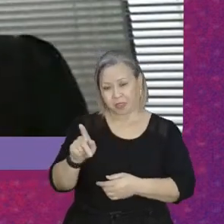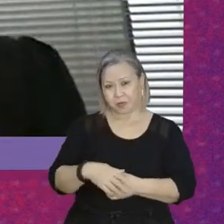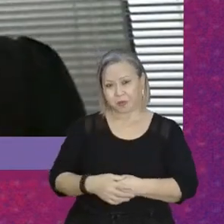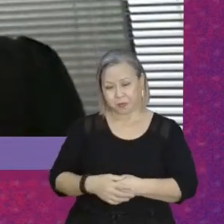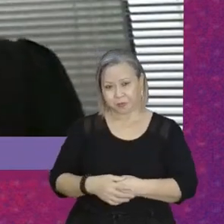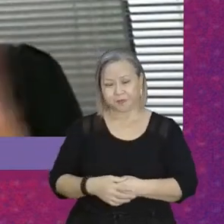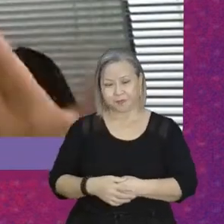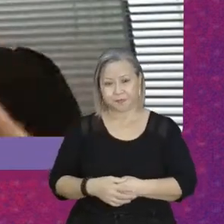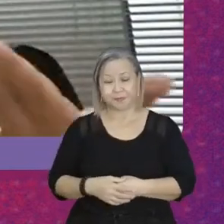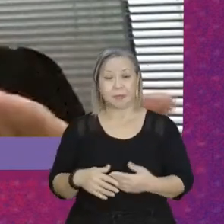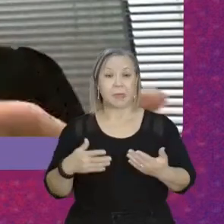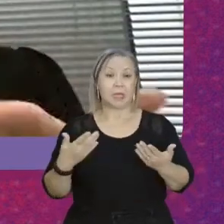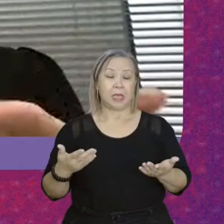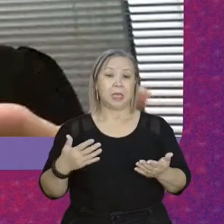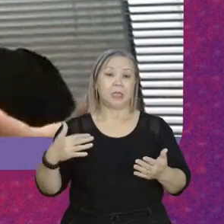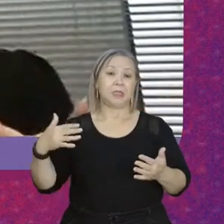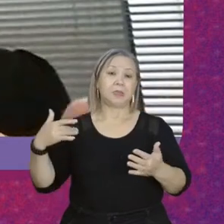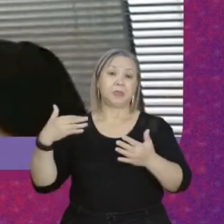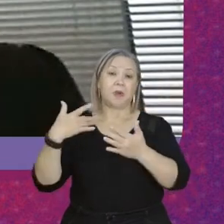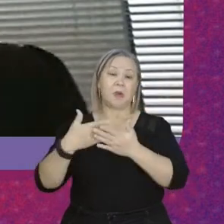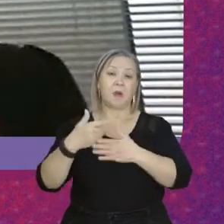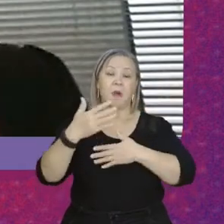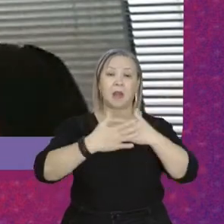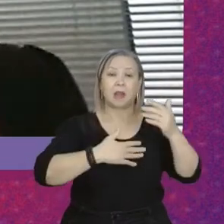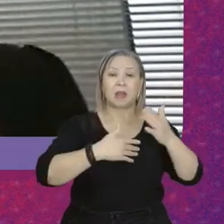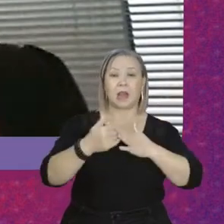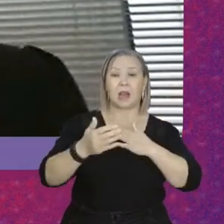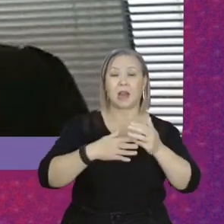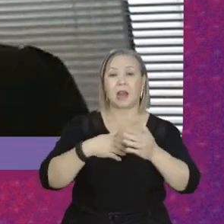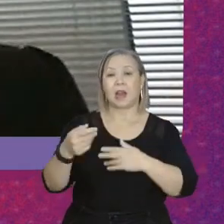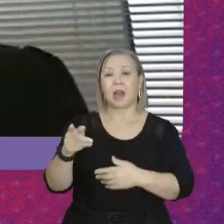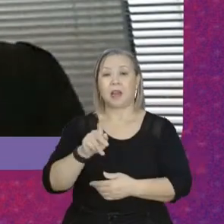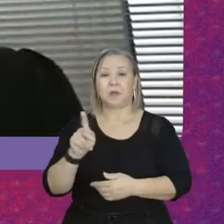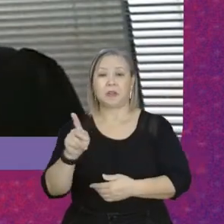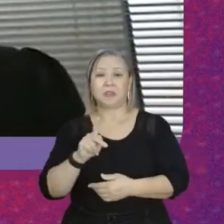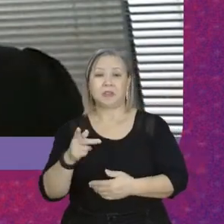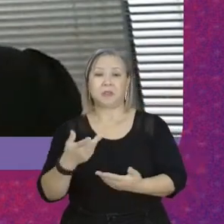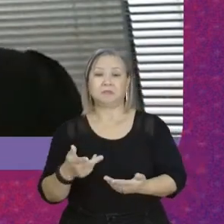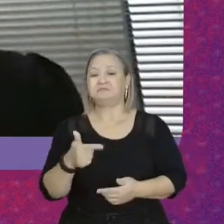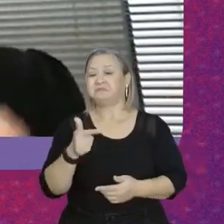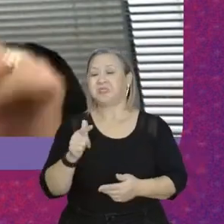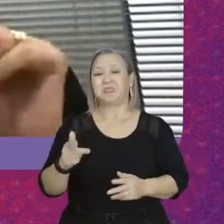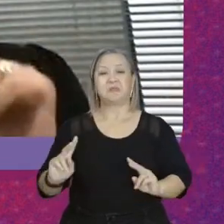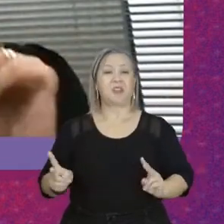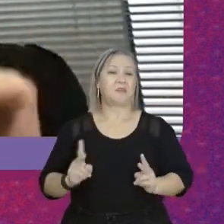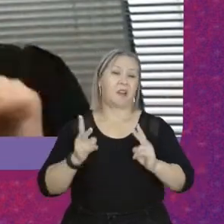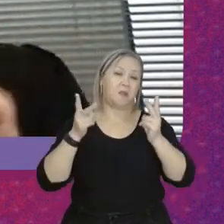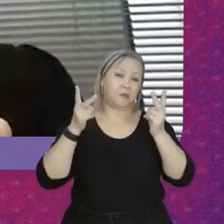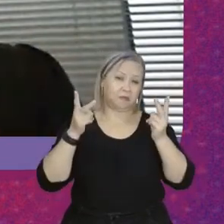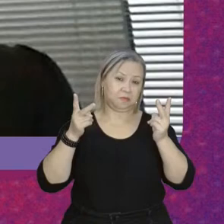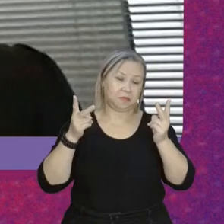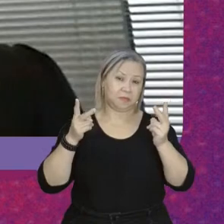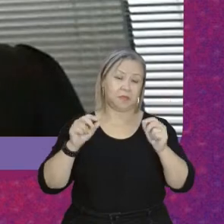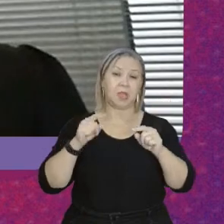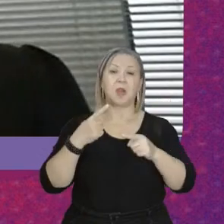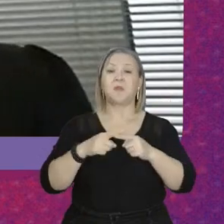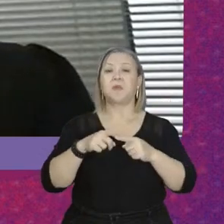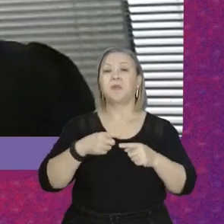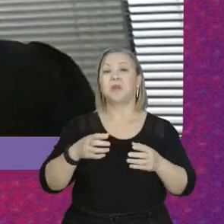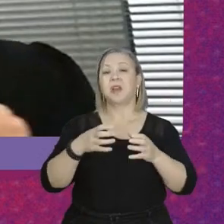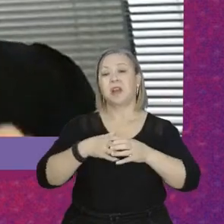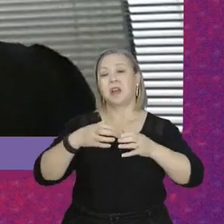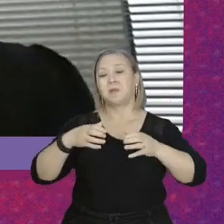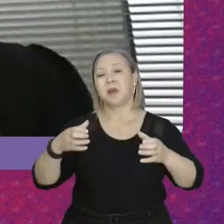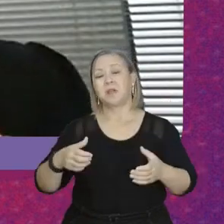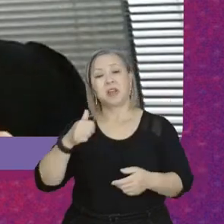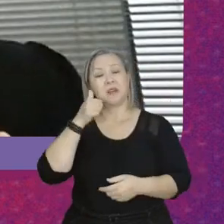até a carreira magistério é uma carreira tão desvalorizada, porque ela é majoritariamente composta